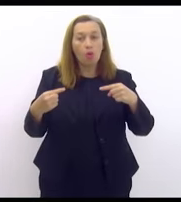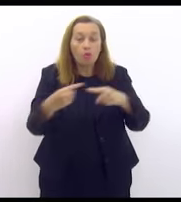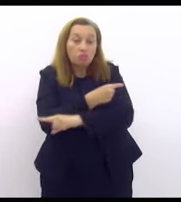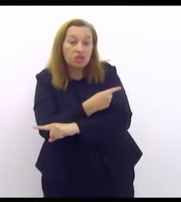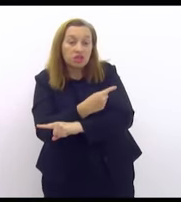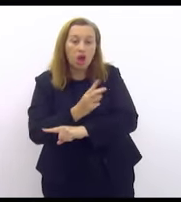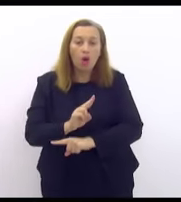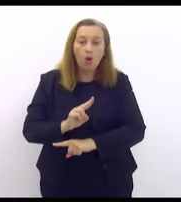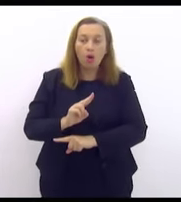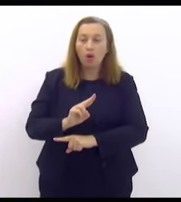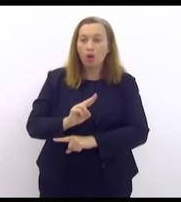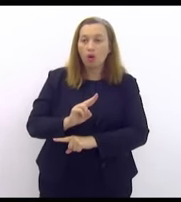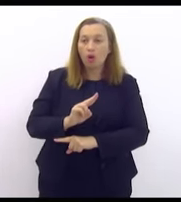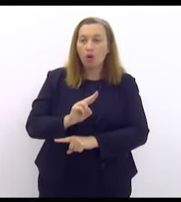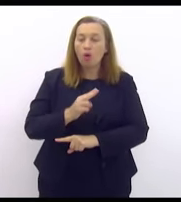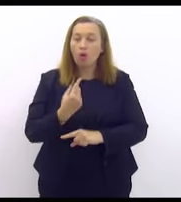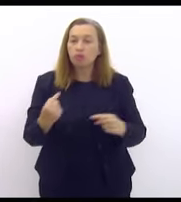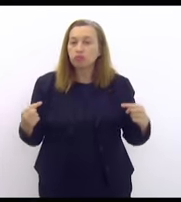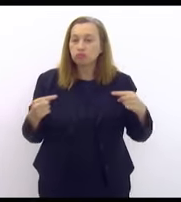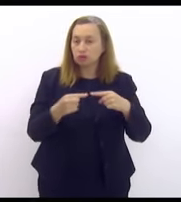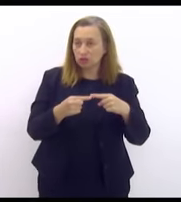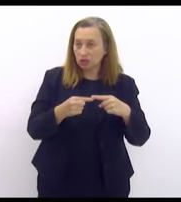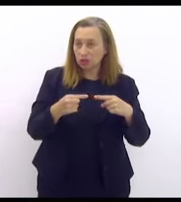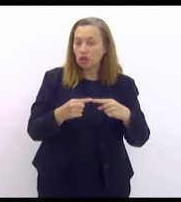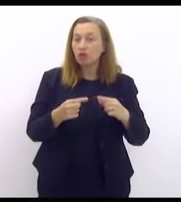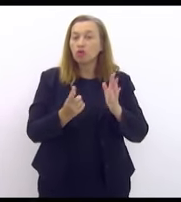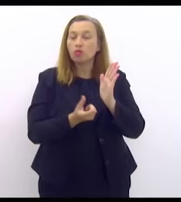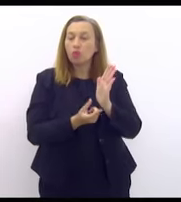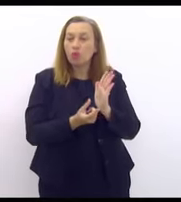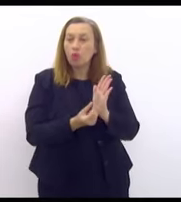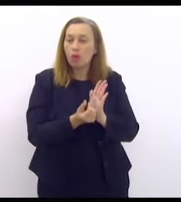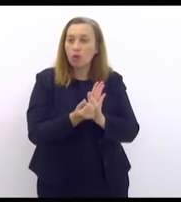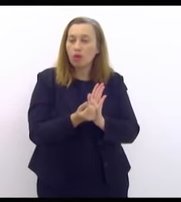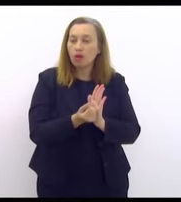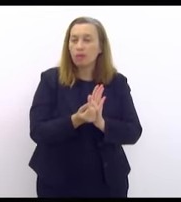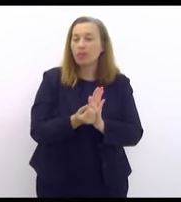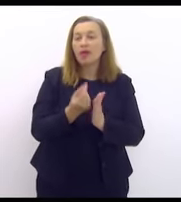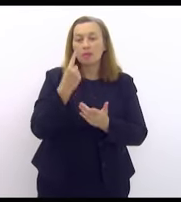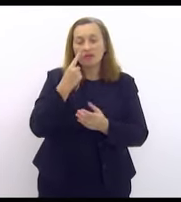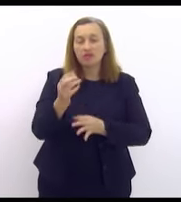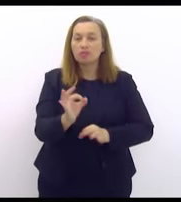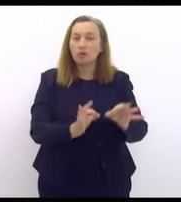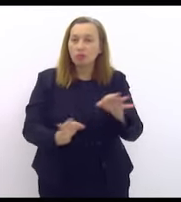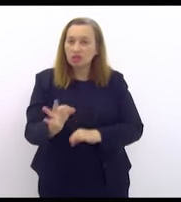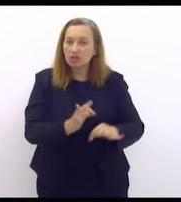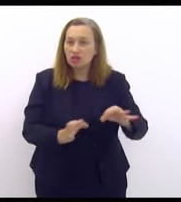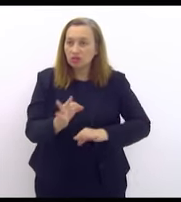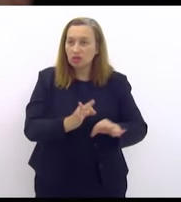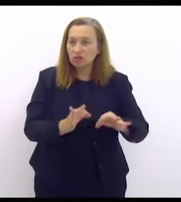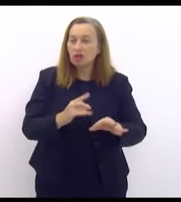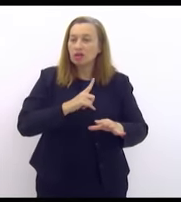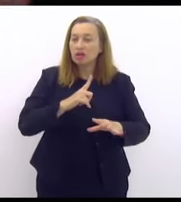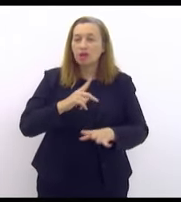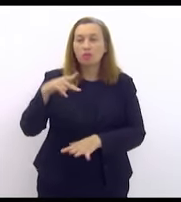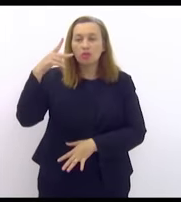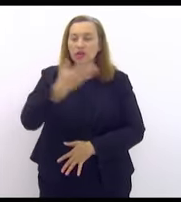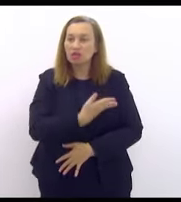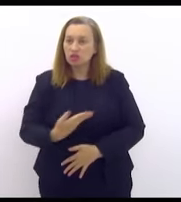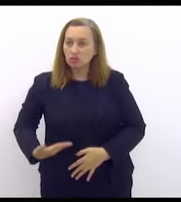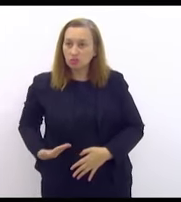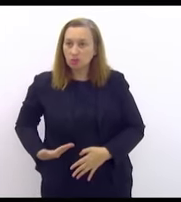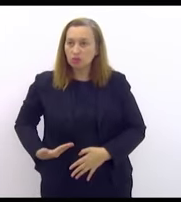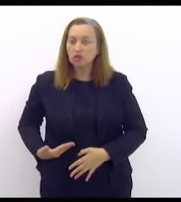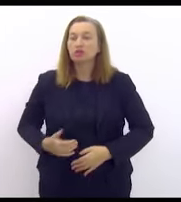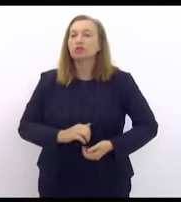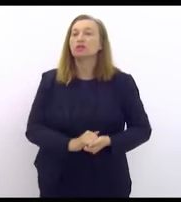não em relação àquilo que se tem de receita para que a gente possa fazer o planejamento e ter políticas públicas para poder atender a população